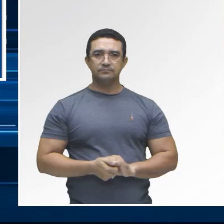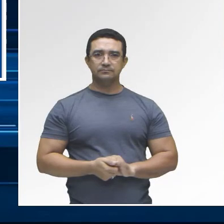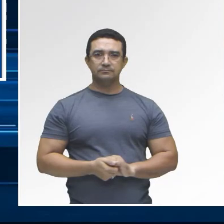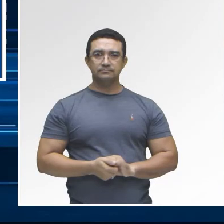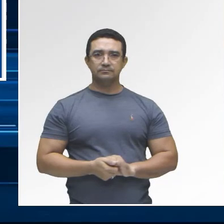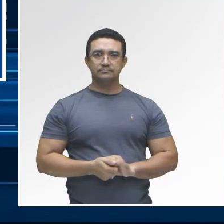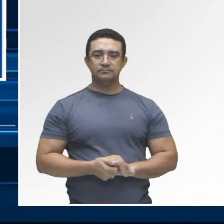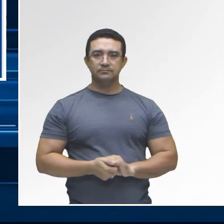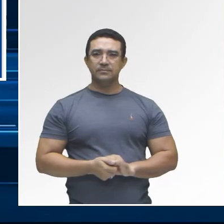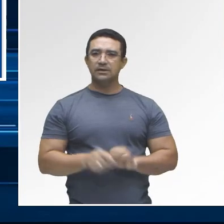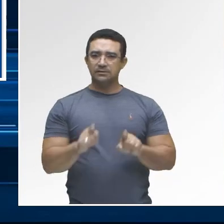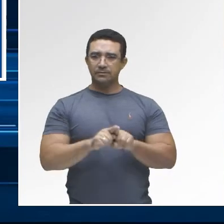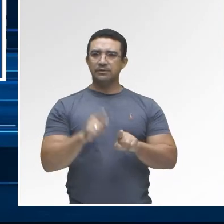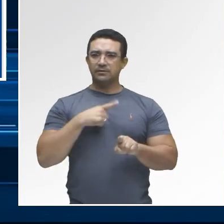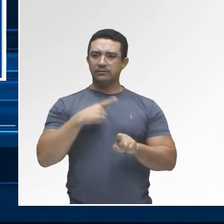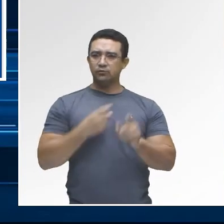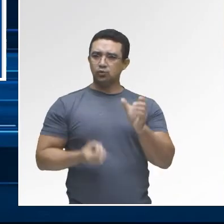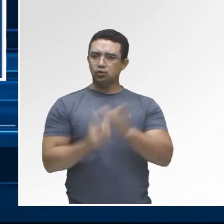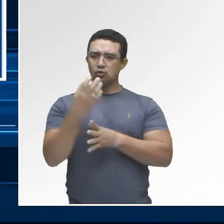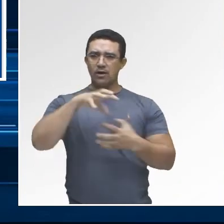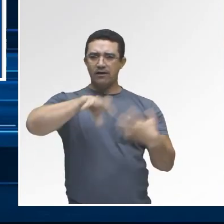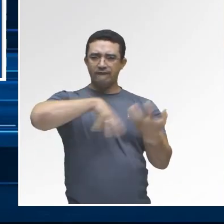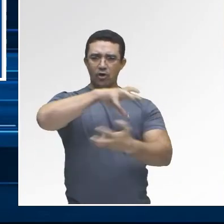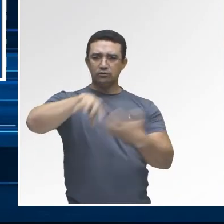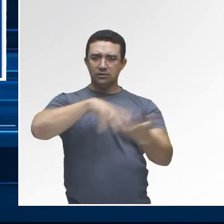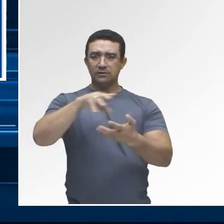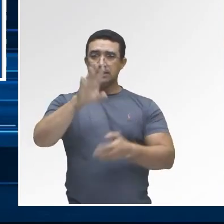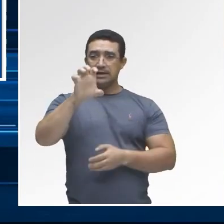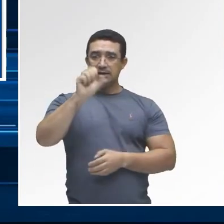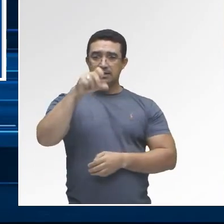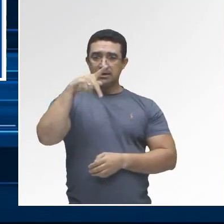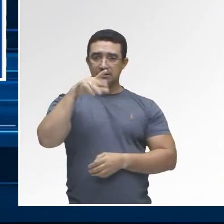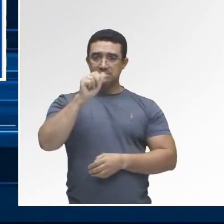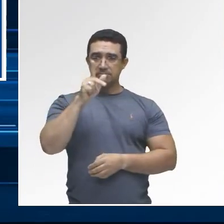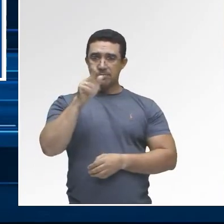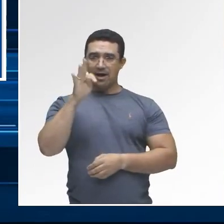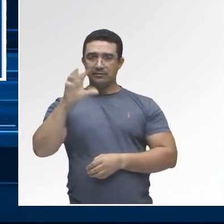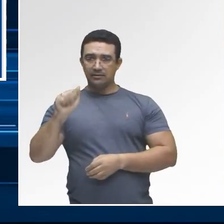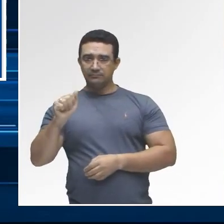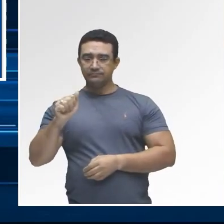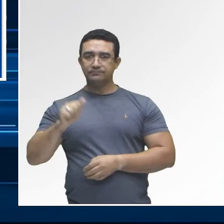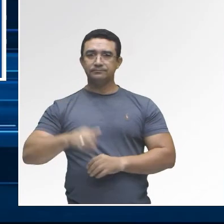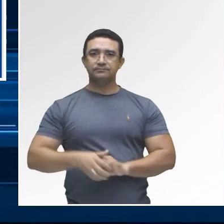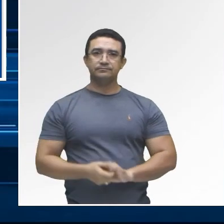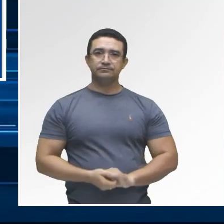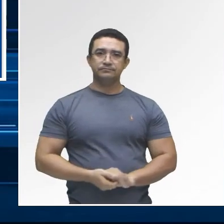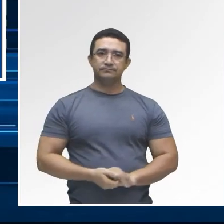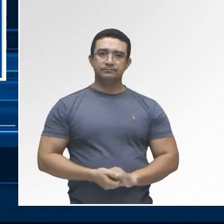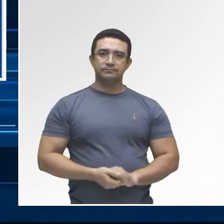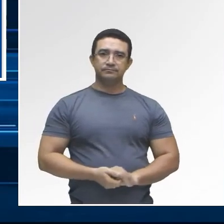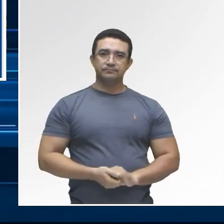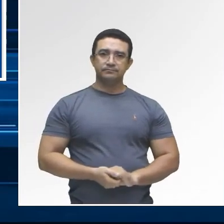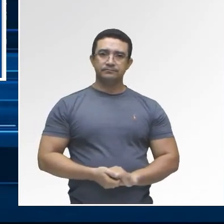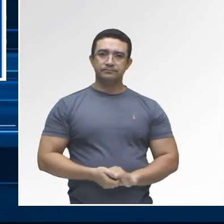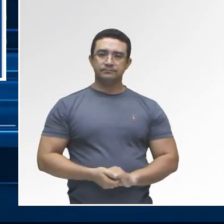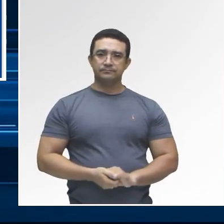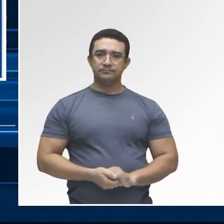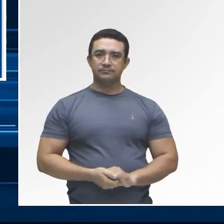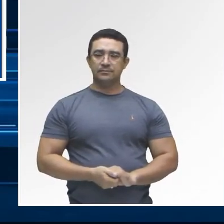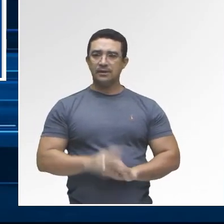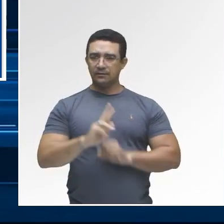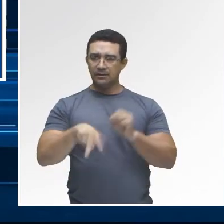reforma? A revolta de Espartaco. Vai ser um gladiador. Depois a gente vai ver aí essa parte